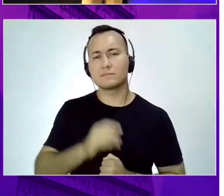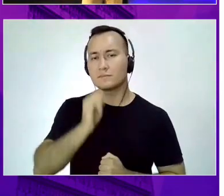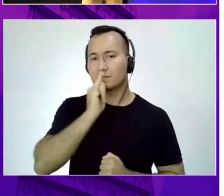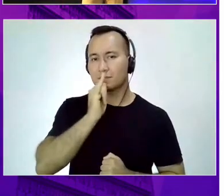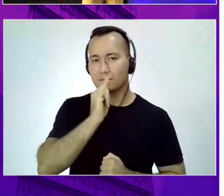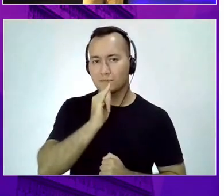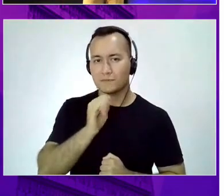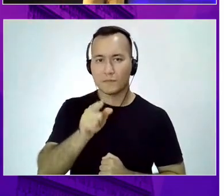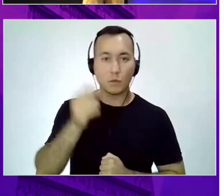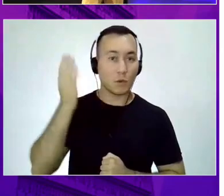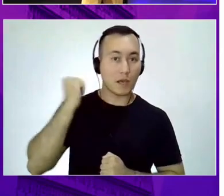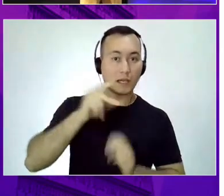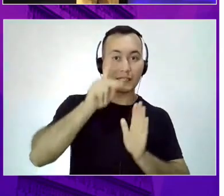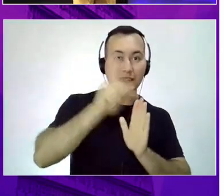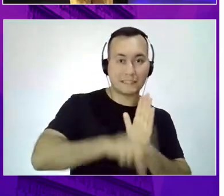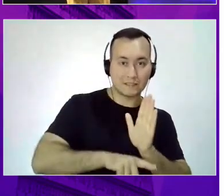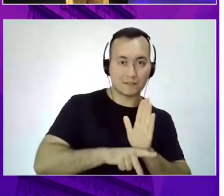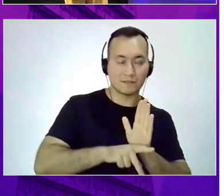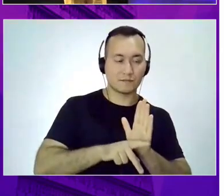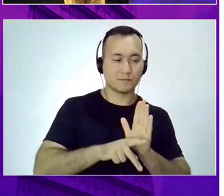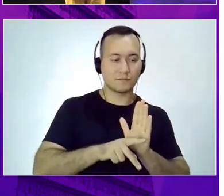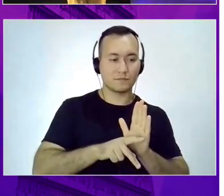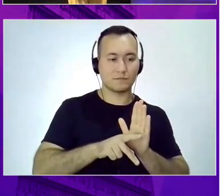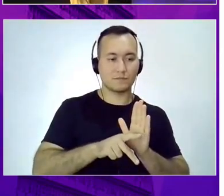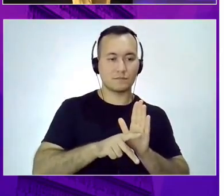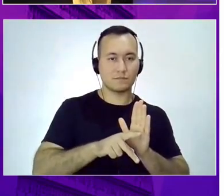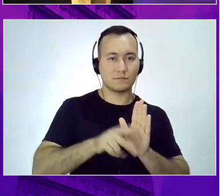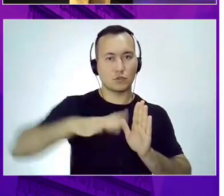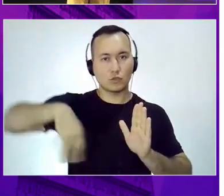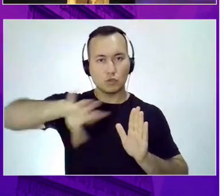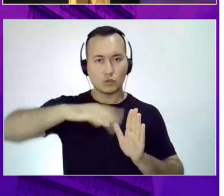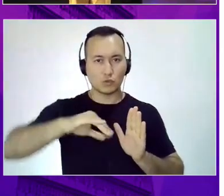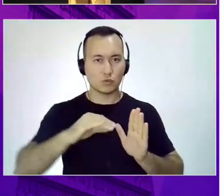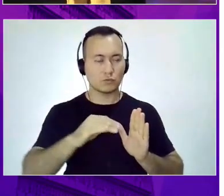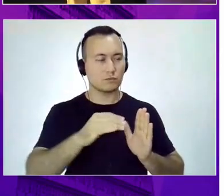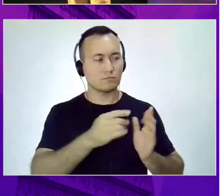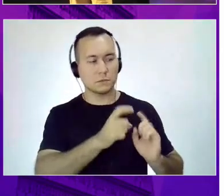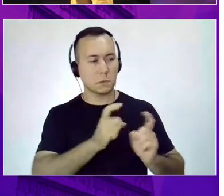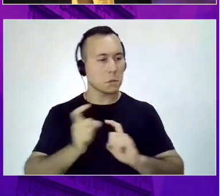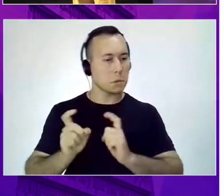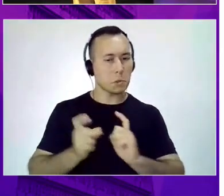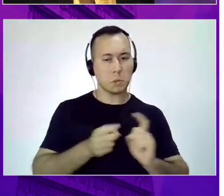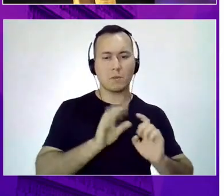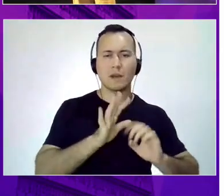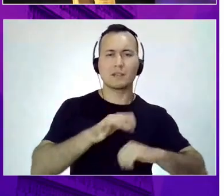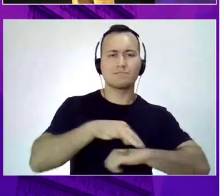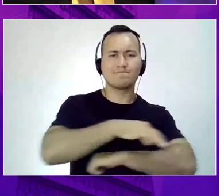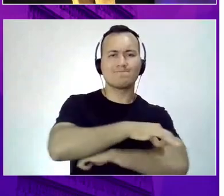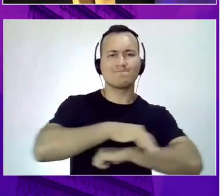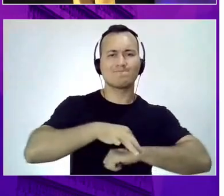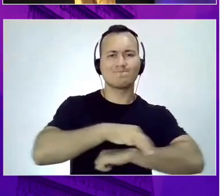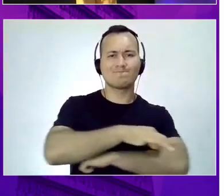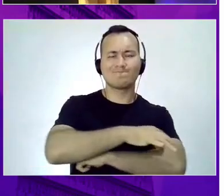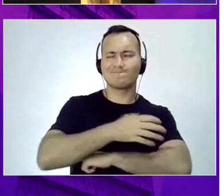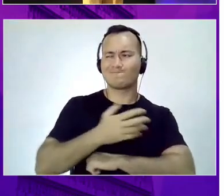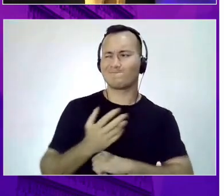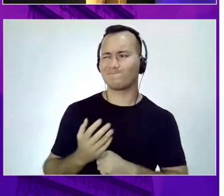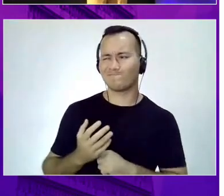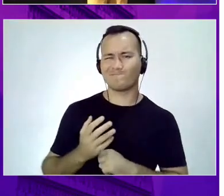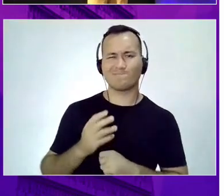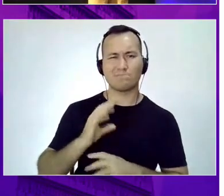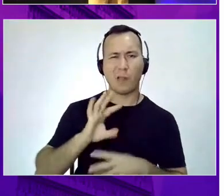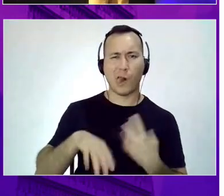muito pensada, né? A gente não tinha aquela arquitetura planejada, mas aqui ela existia.